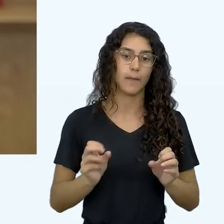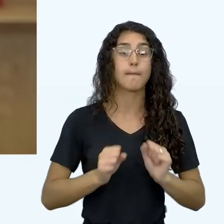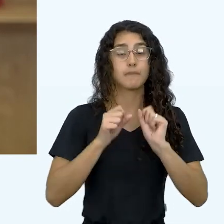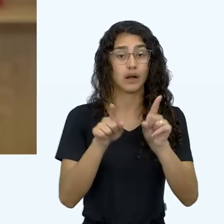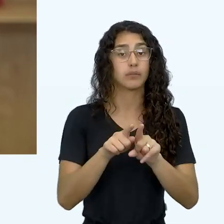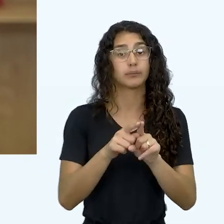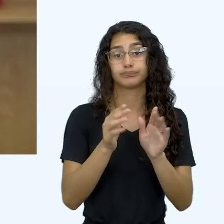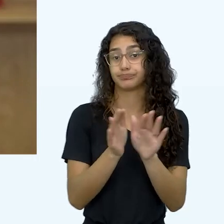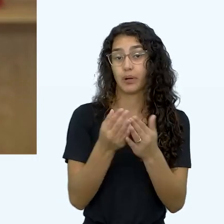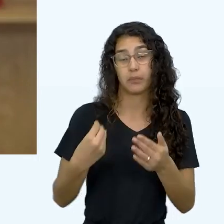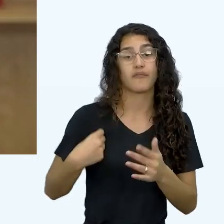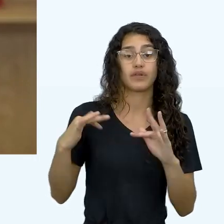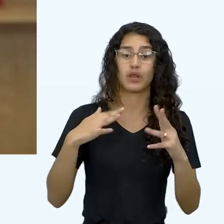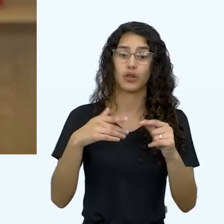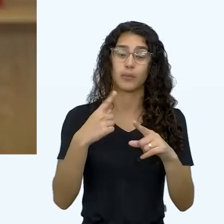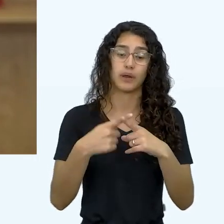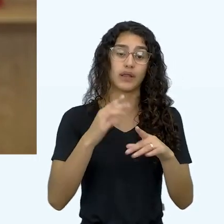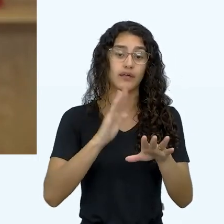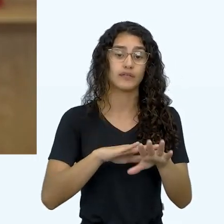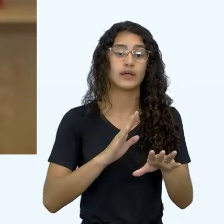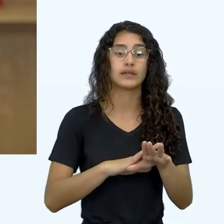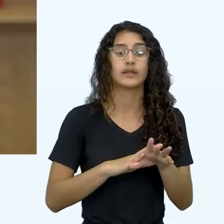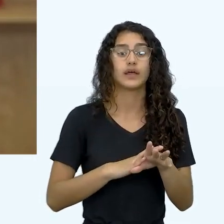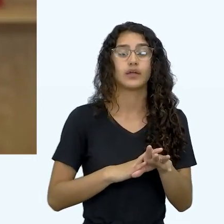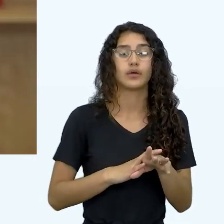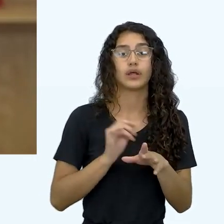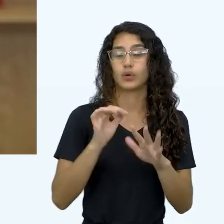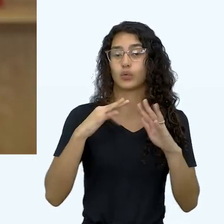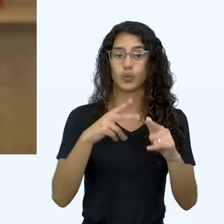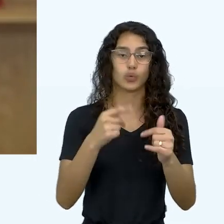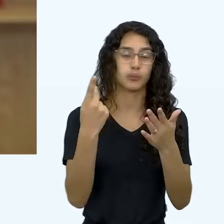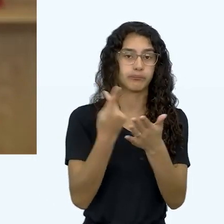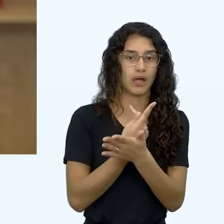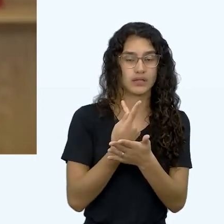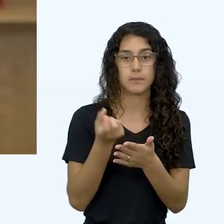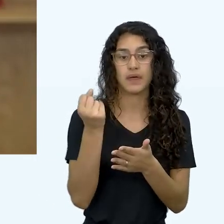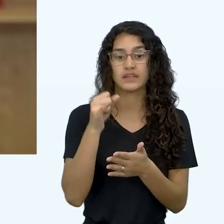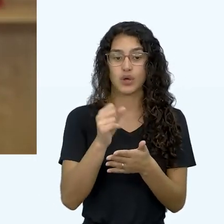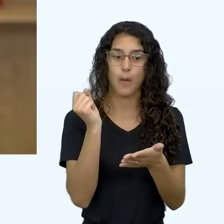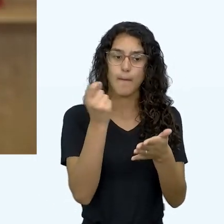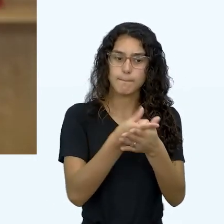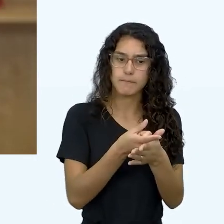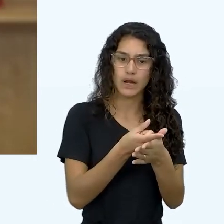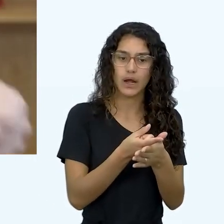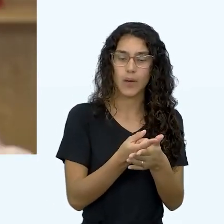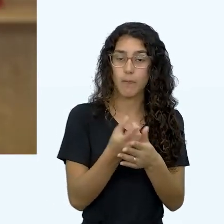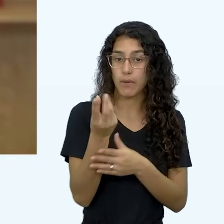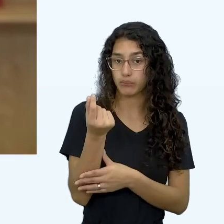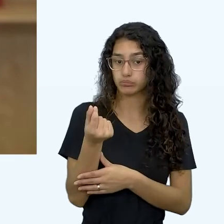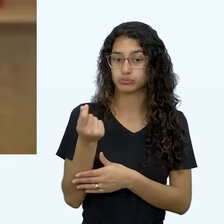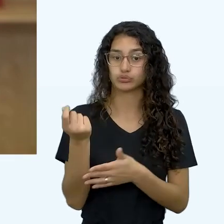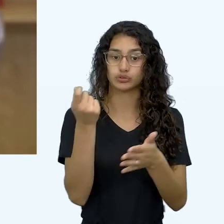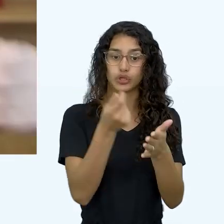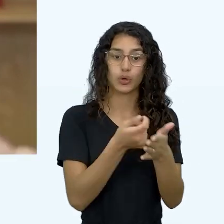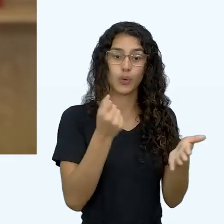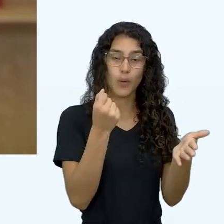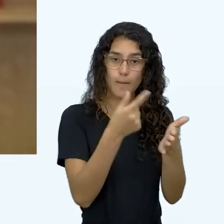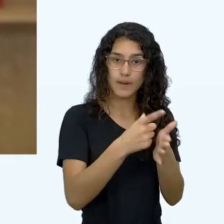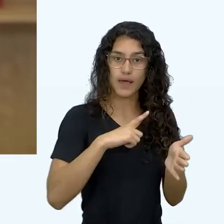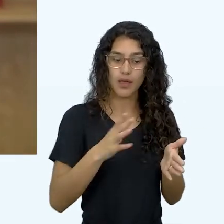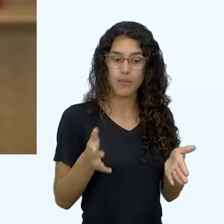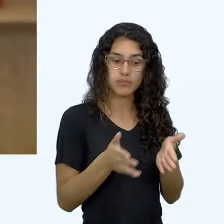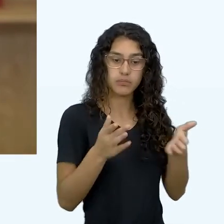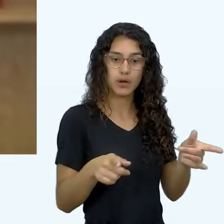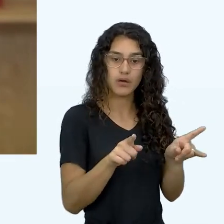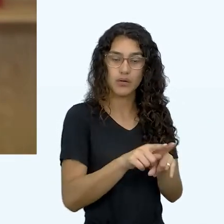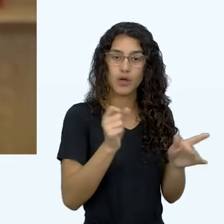pro resto da vida, porque você está fazendo o que um amador faz. Agora, se você comprar ativos, se você pegar seu dinheiro, comprar aplicações que vão te dar rendimentos